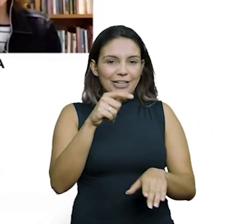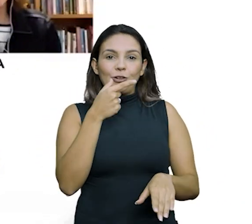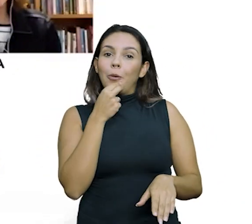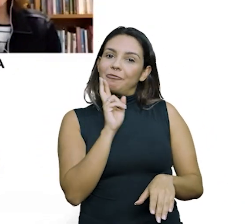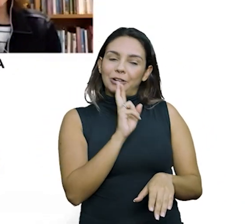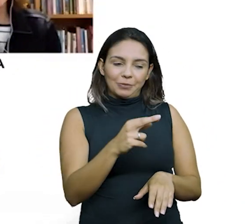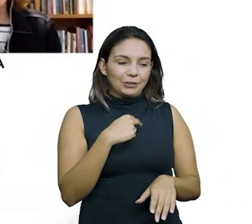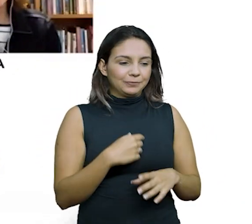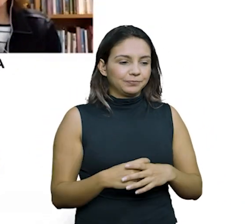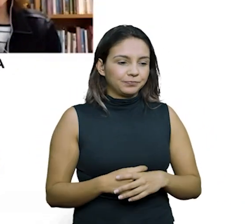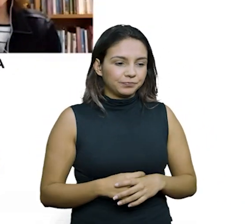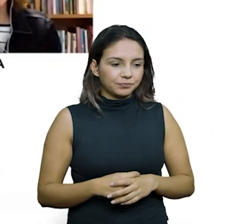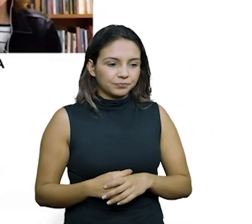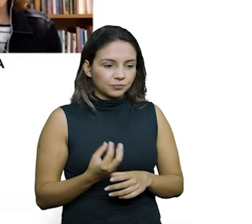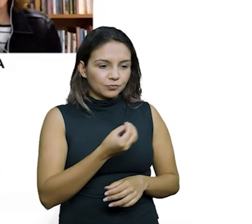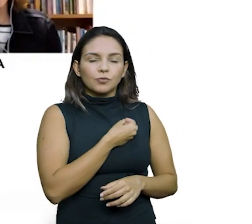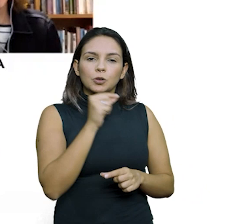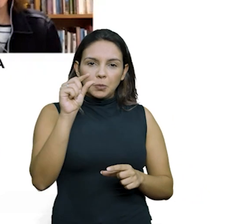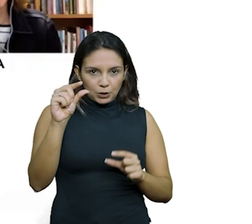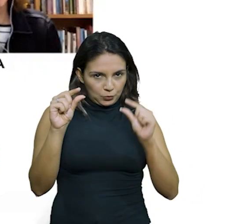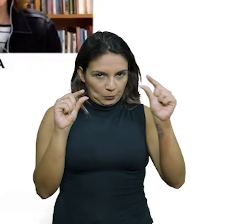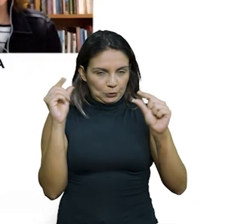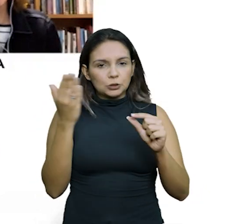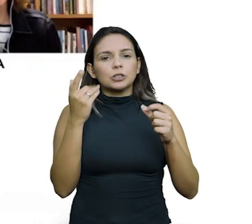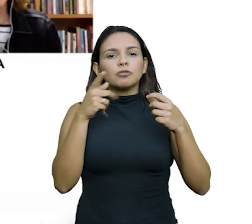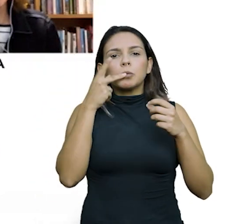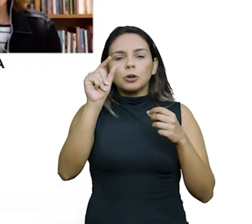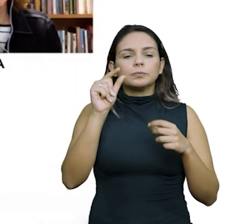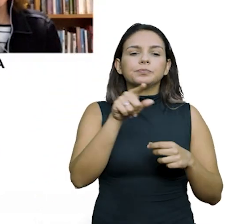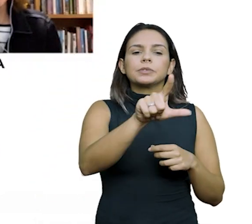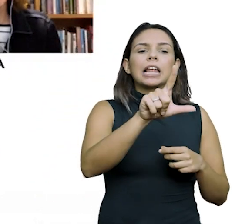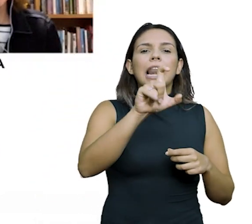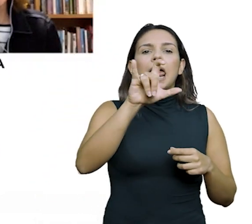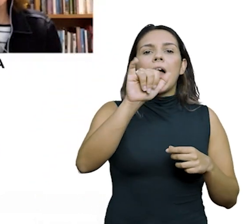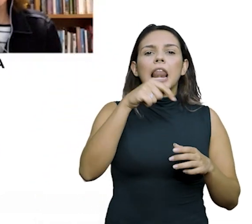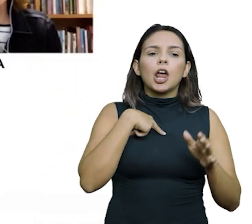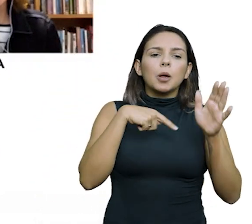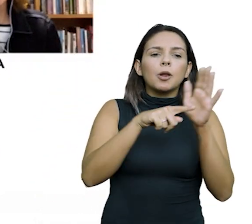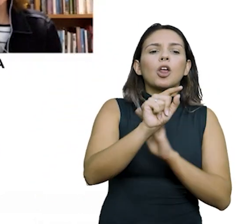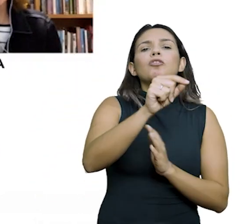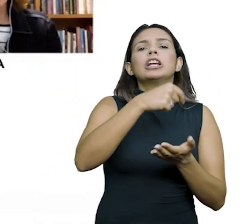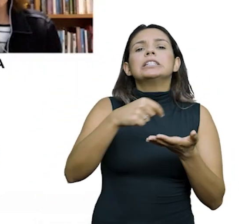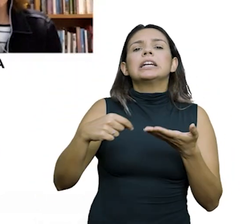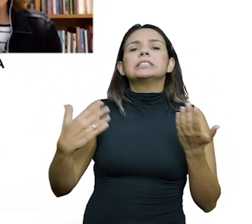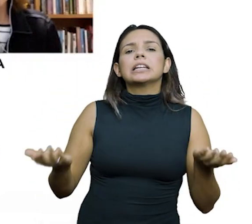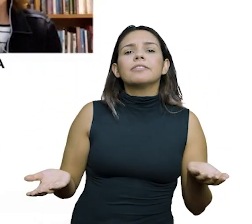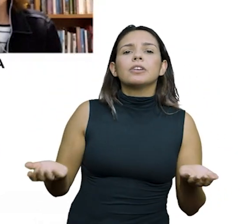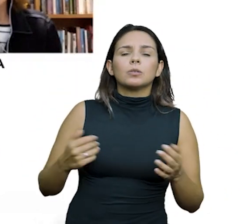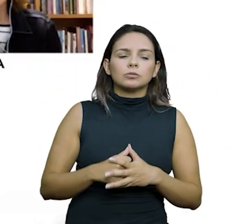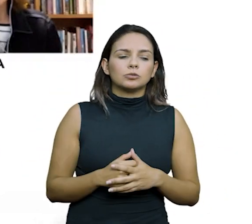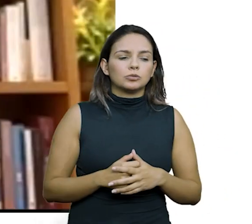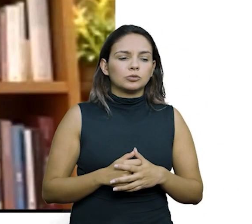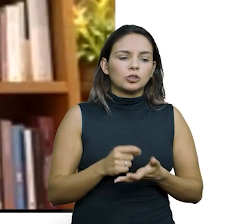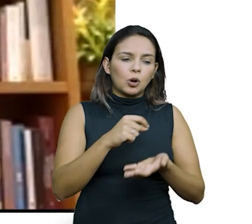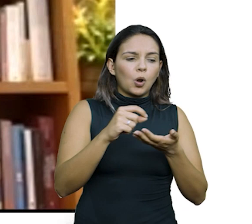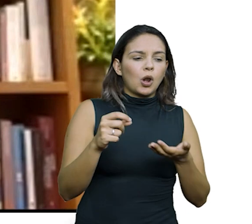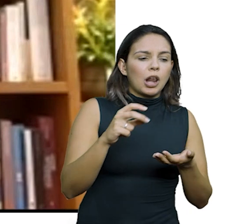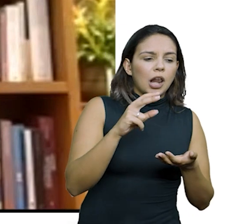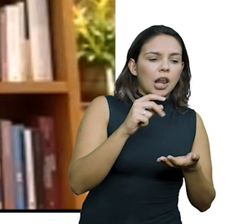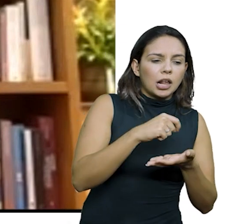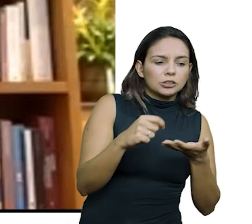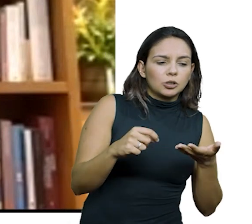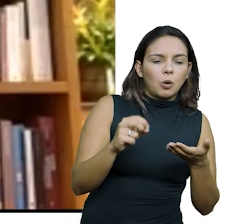eu te ensino. Vamos atualizar a vida um pouquinho, vão? Leila, o que você está escrevendo? Escreveu, deixou de lançar, lançou